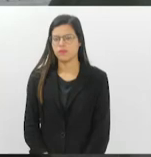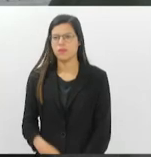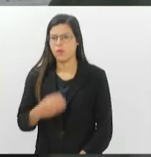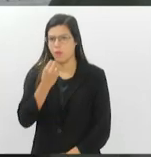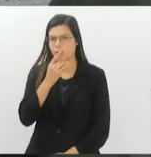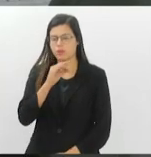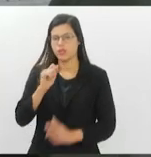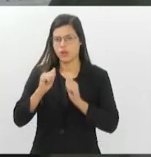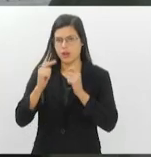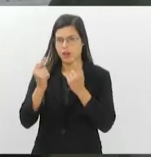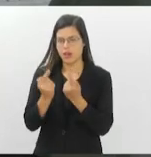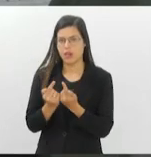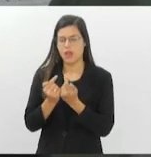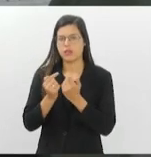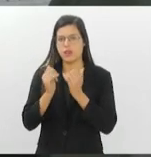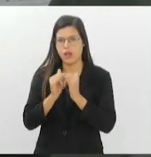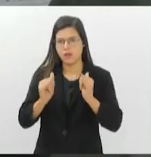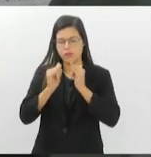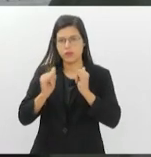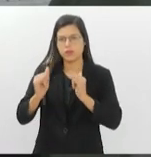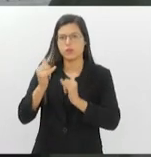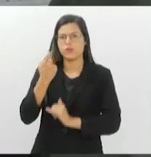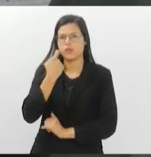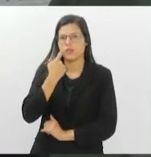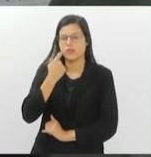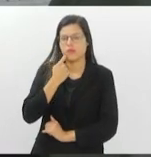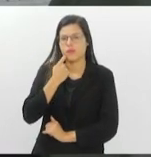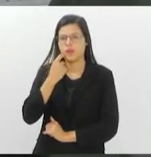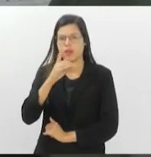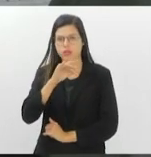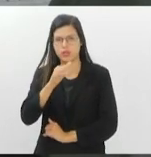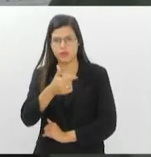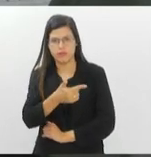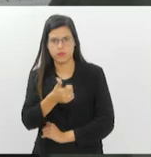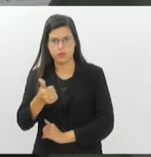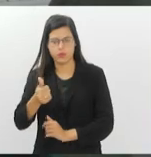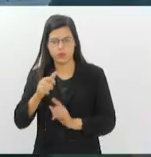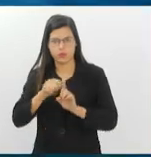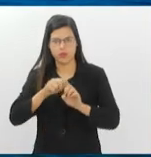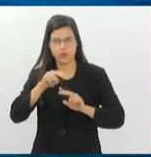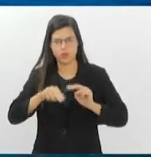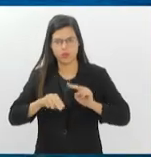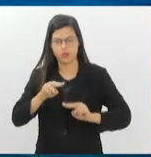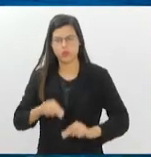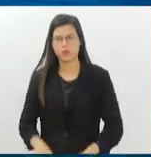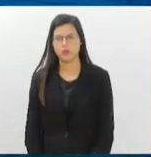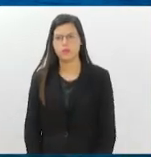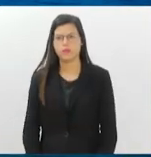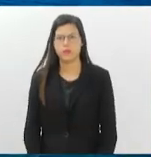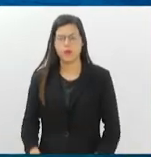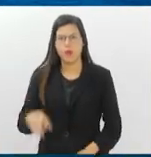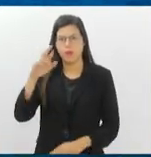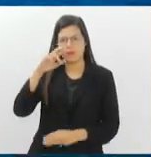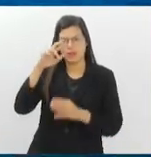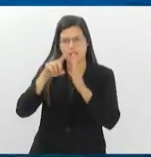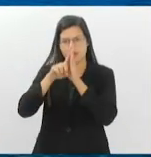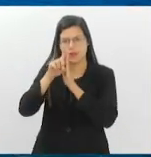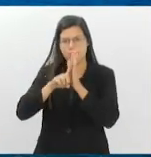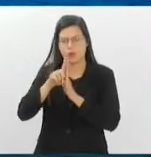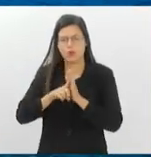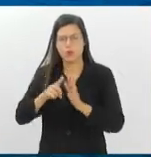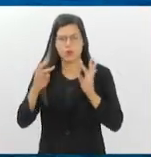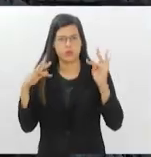o bom dia alerge traz os seguintes destaques nesta sexta-feira 21 de Junho Observatório do Turismo